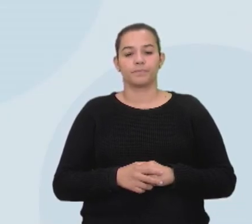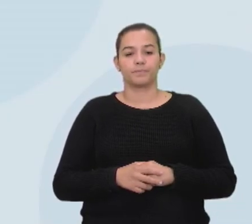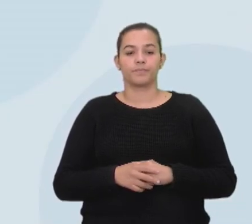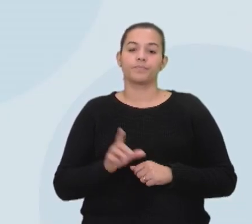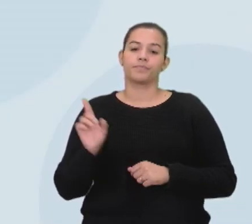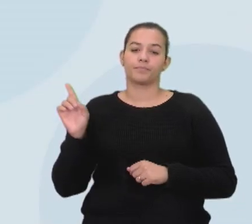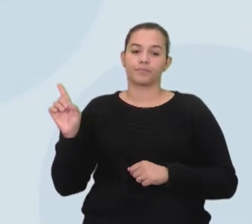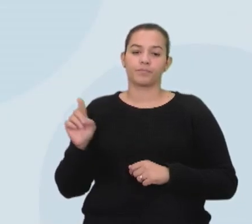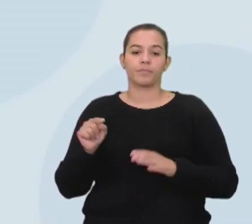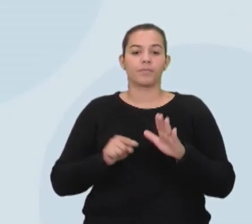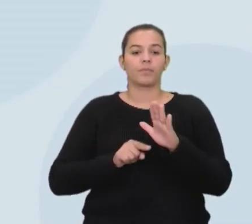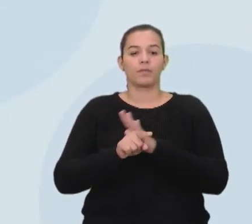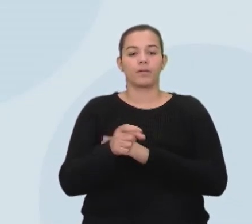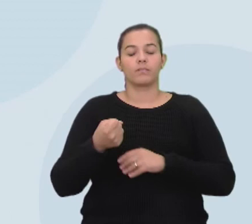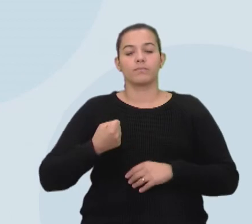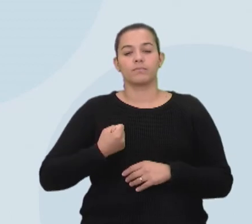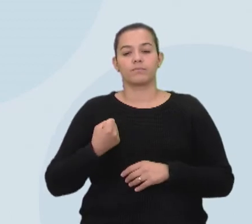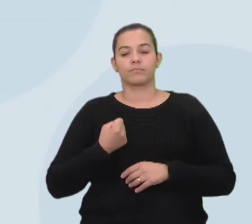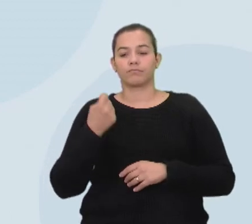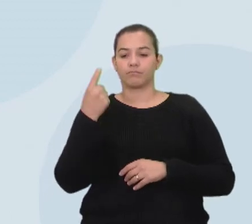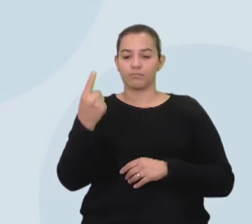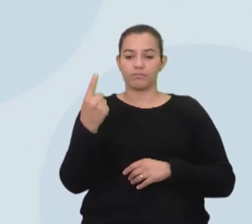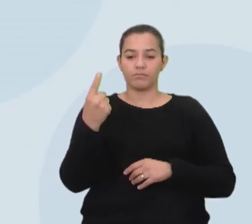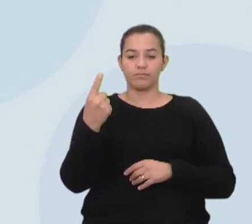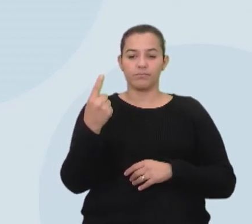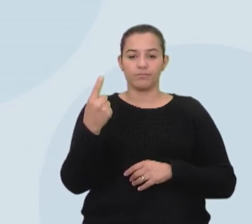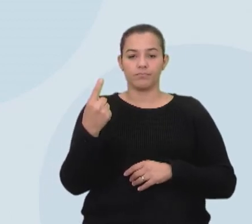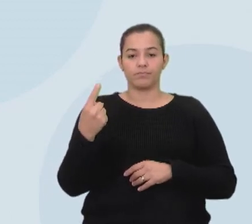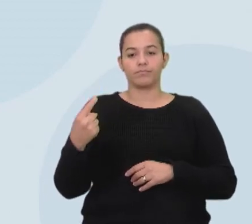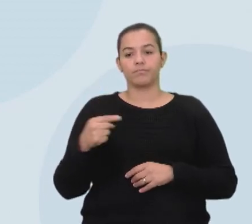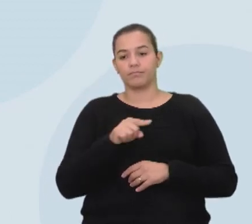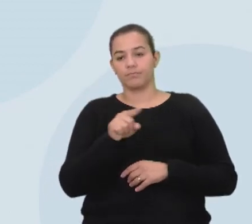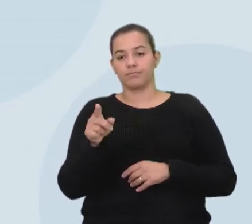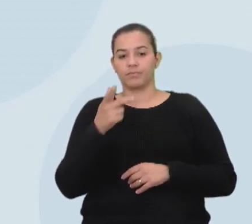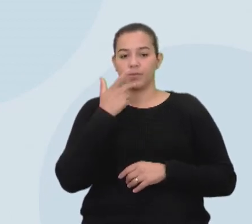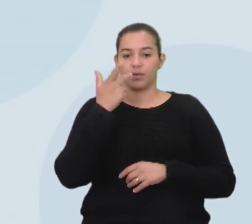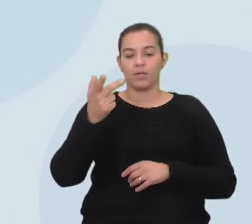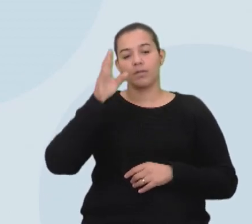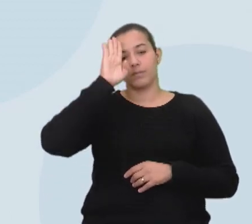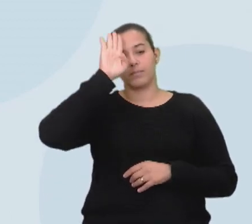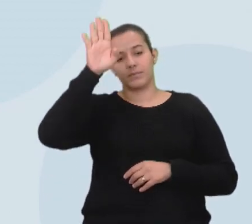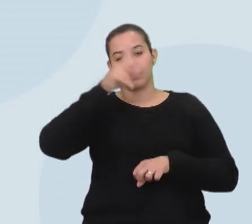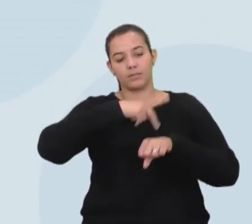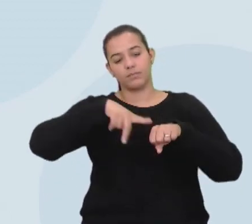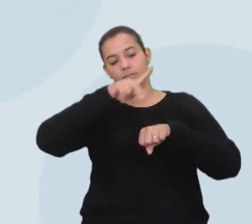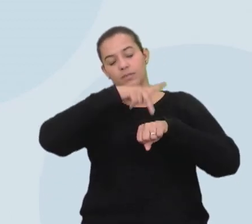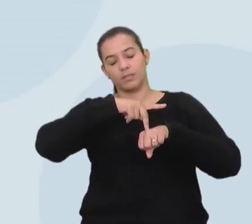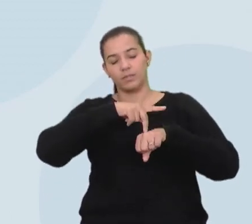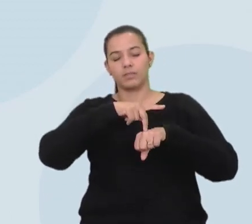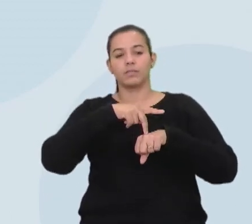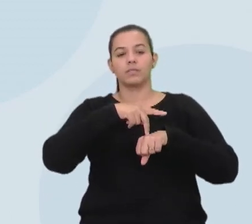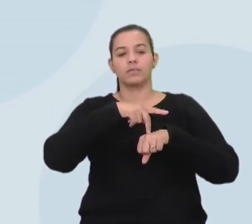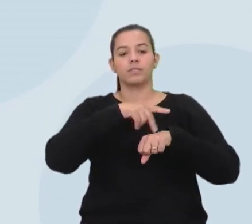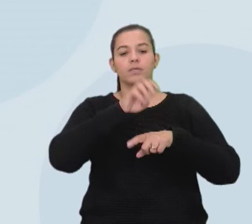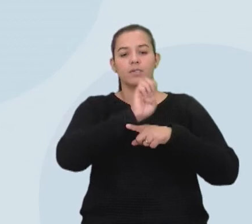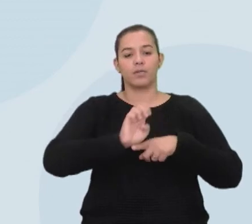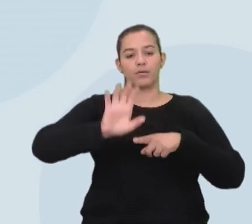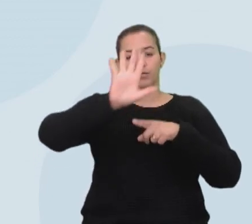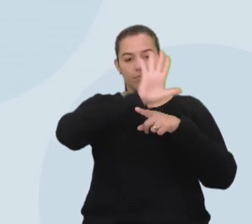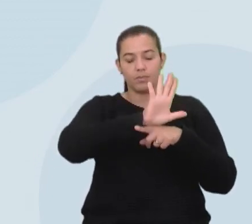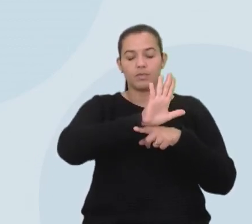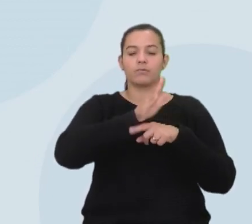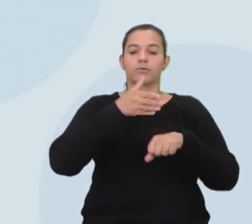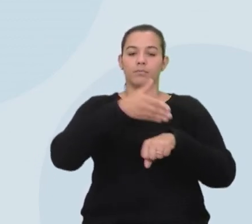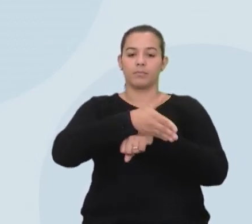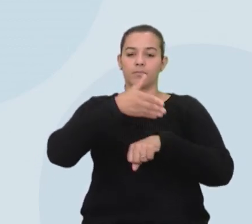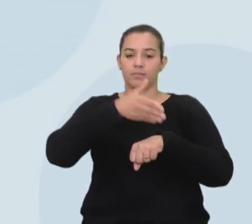O questionamento 1. Cite os principais países europeus que participaram da colonização